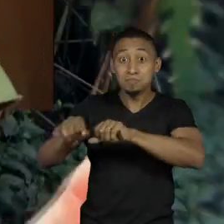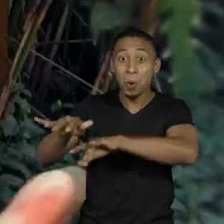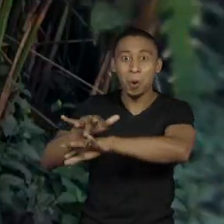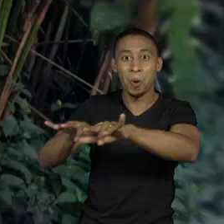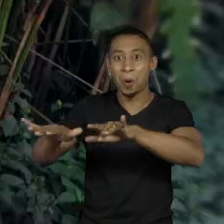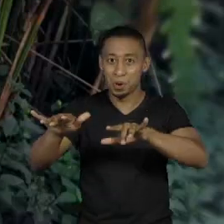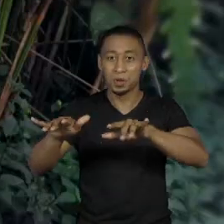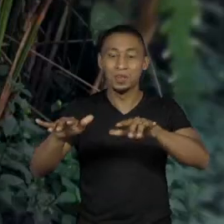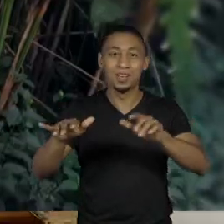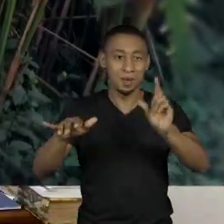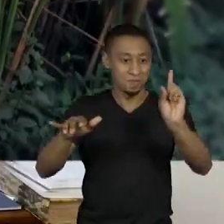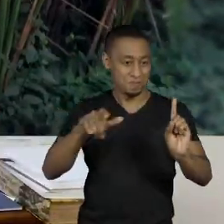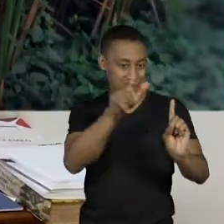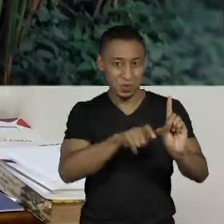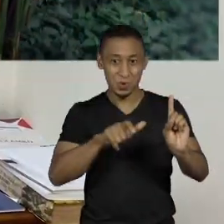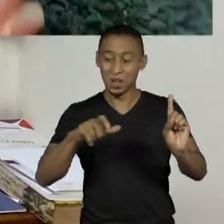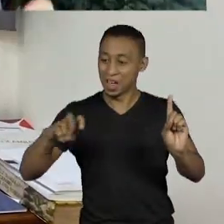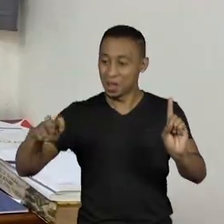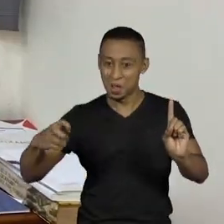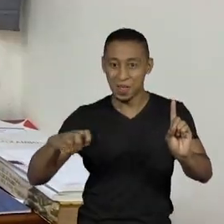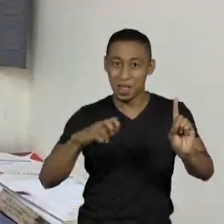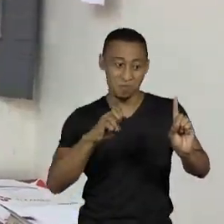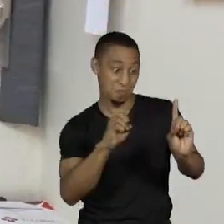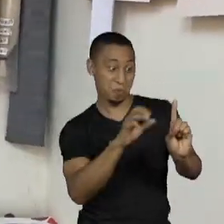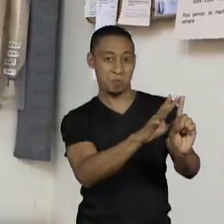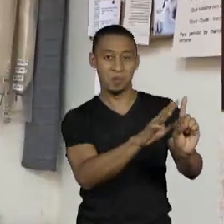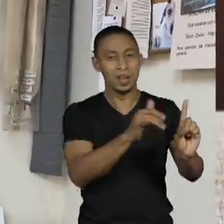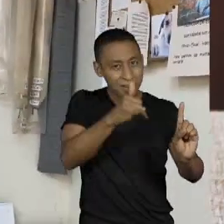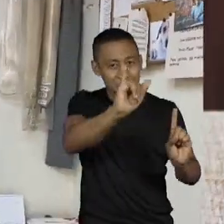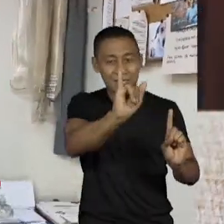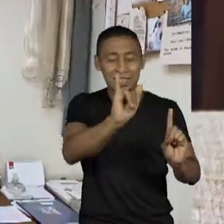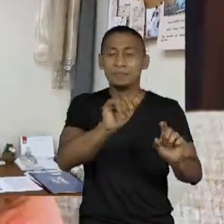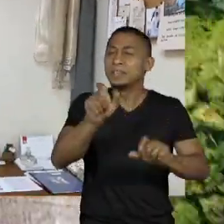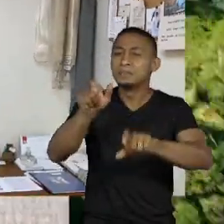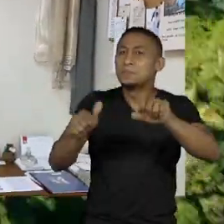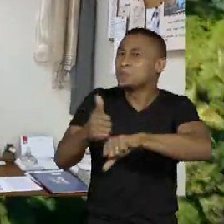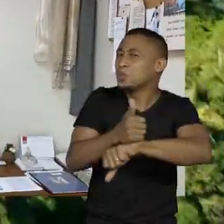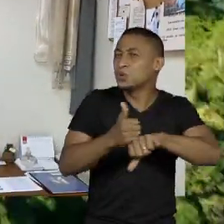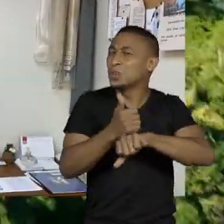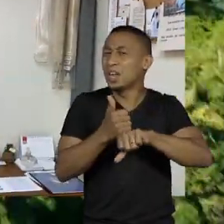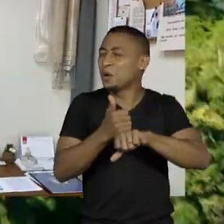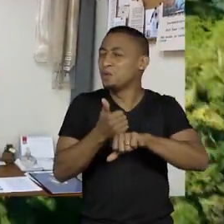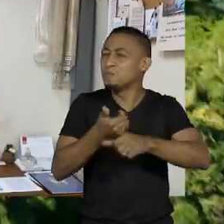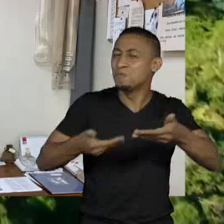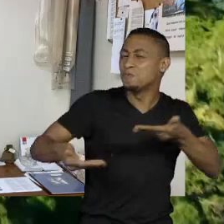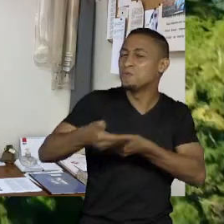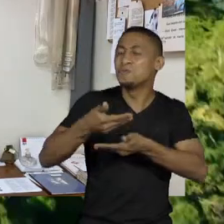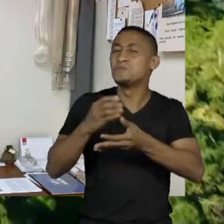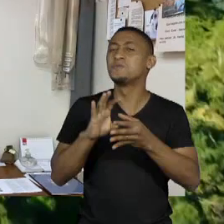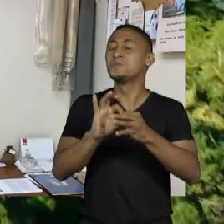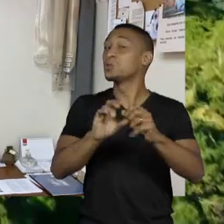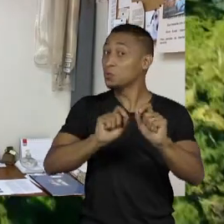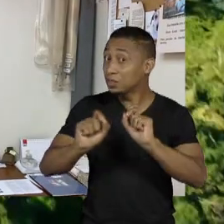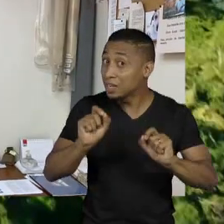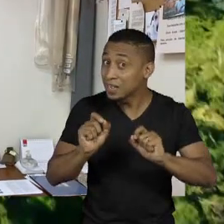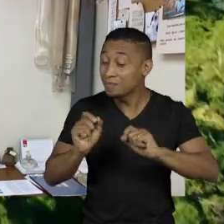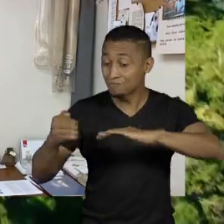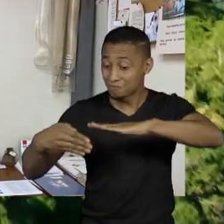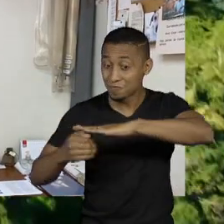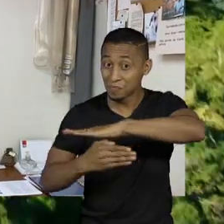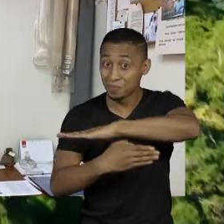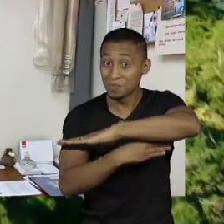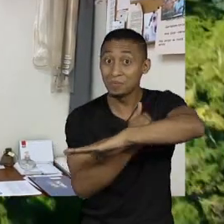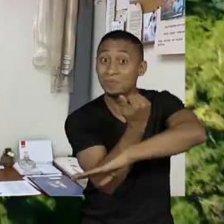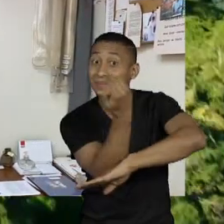estes 4 profissionais têm em comum? Uma vida interligada à biodiversidade. Os vídeos que apresentam